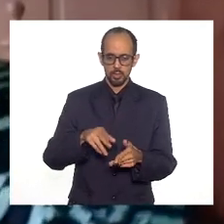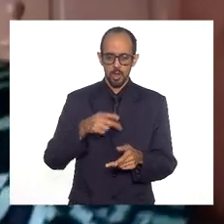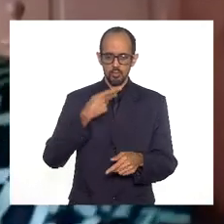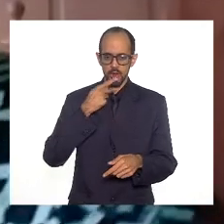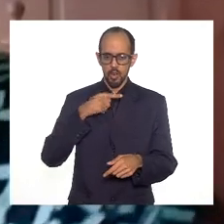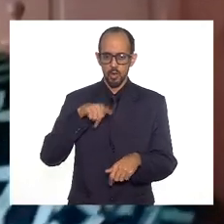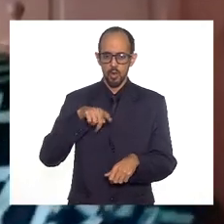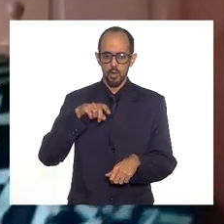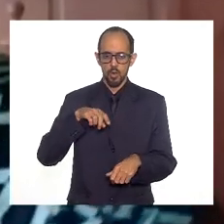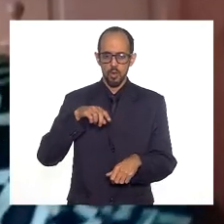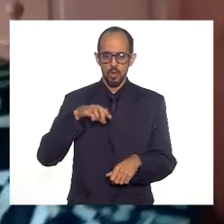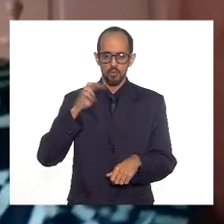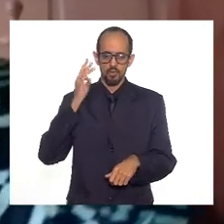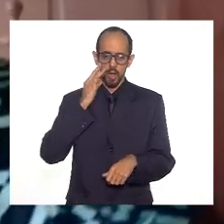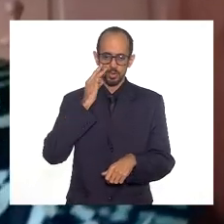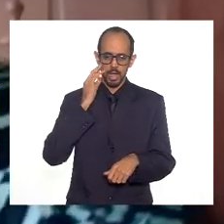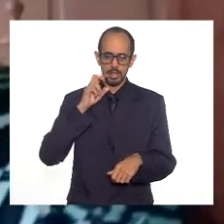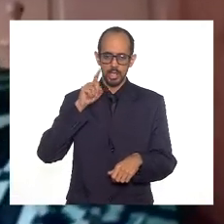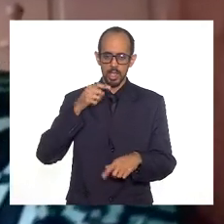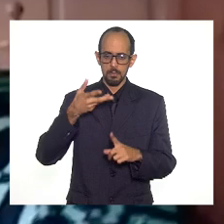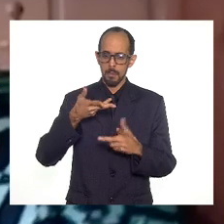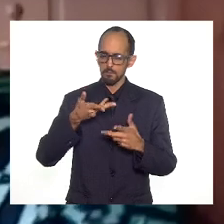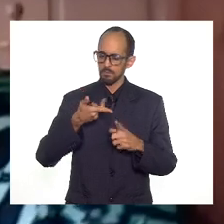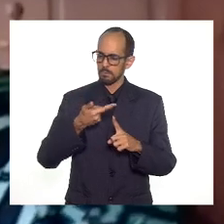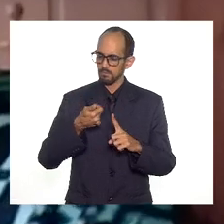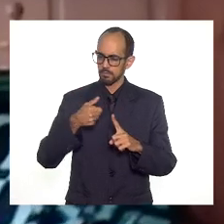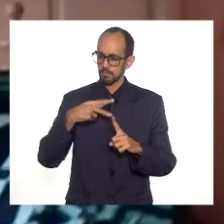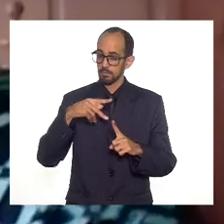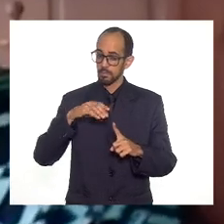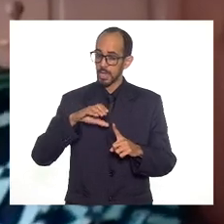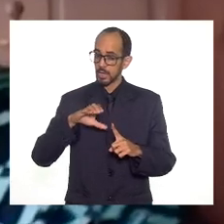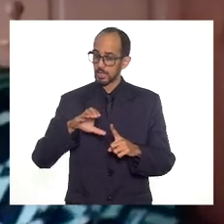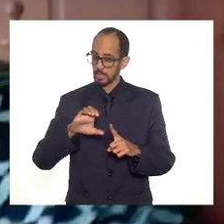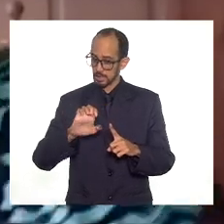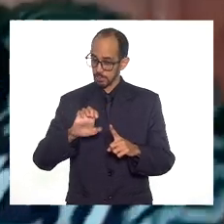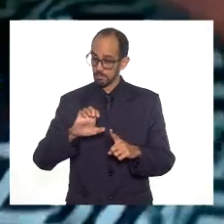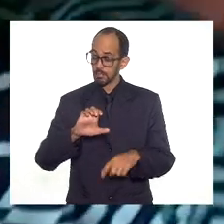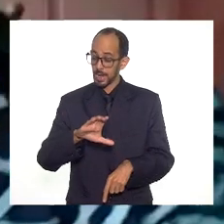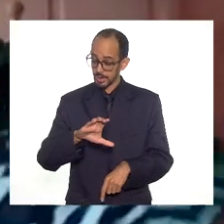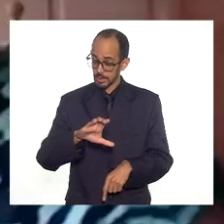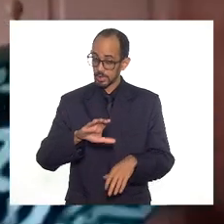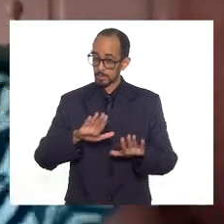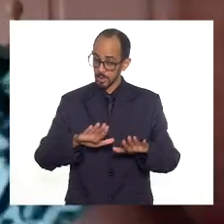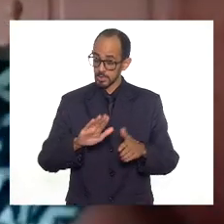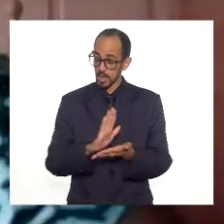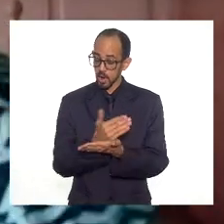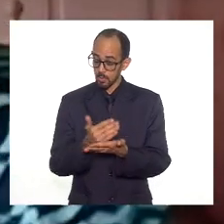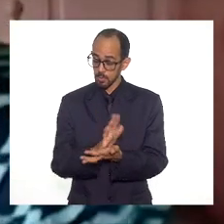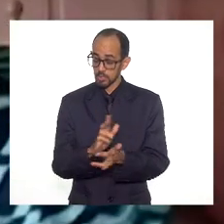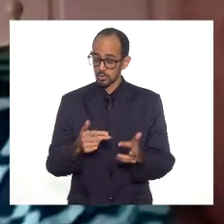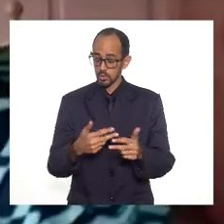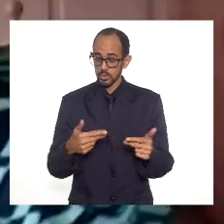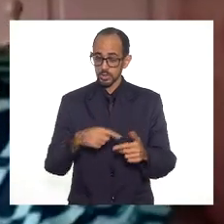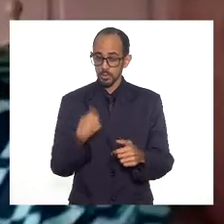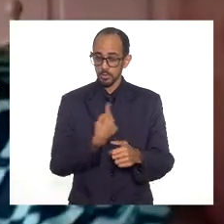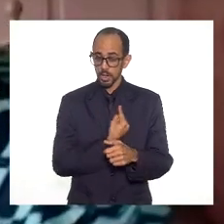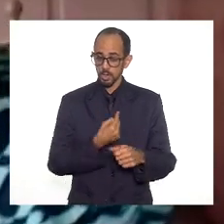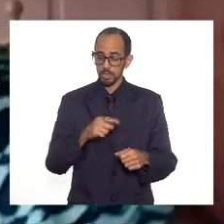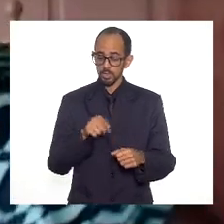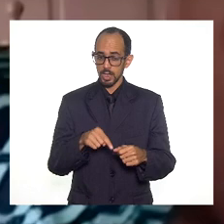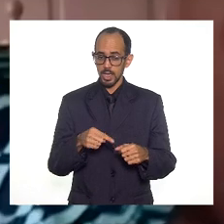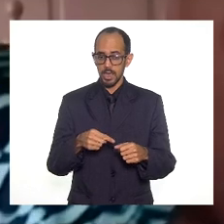Valdec, é uma belíssima PEC, mas que questões que para nós são muito sensíveis, né? Dado aí